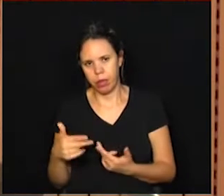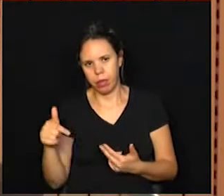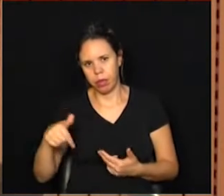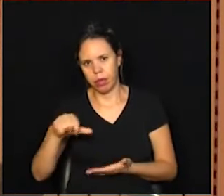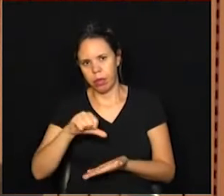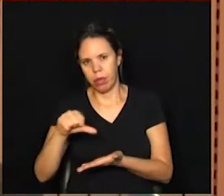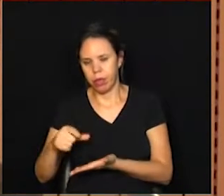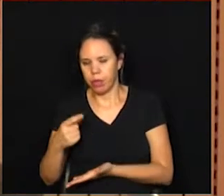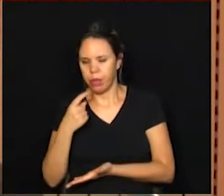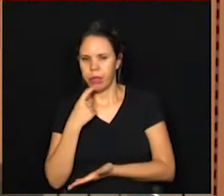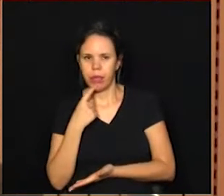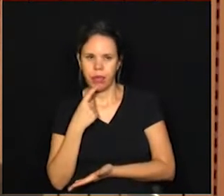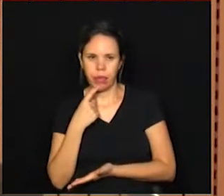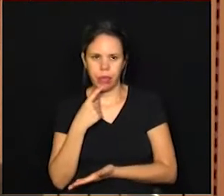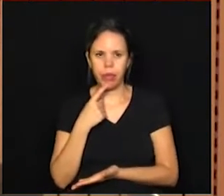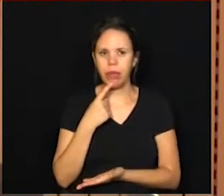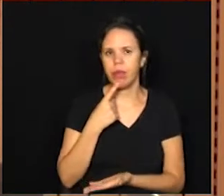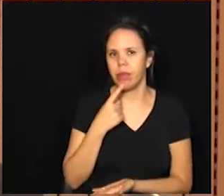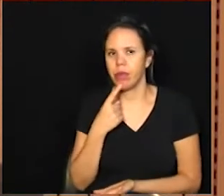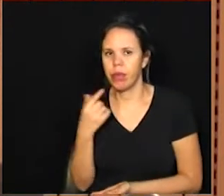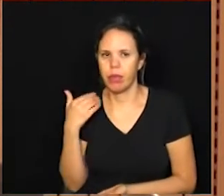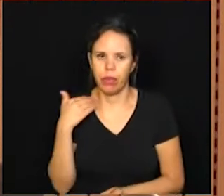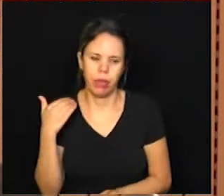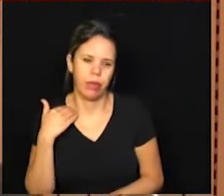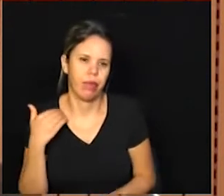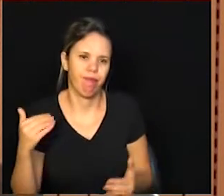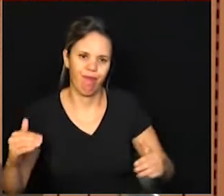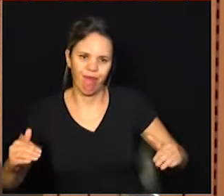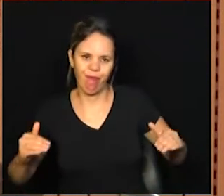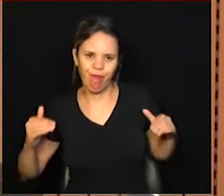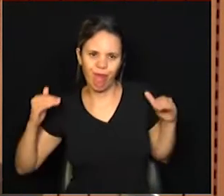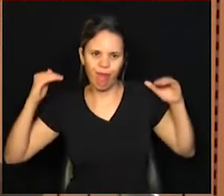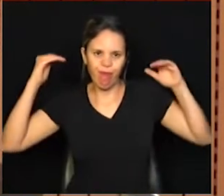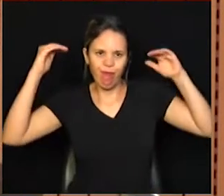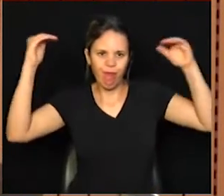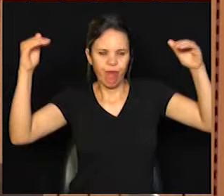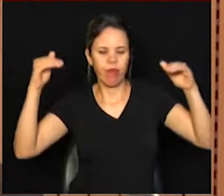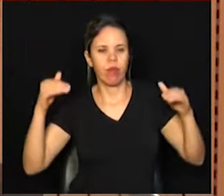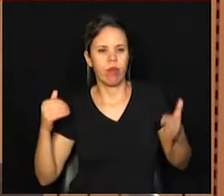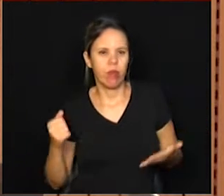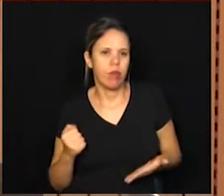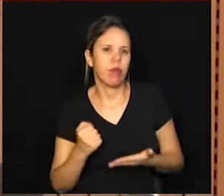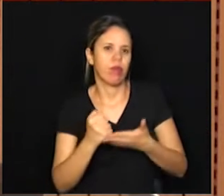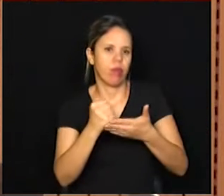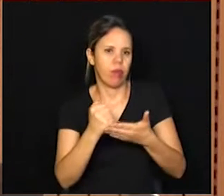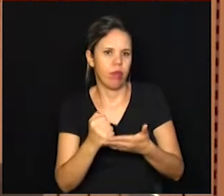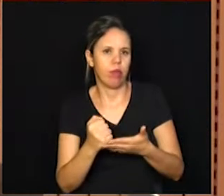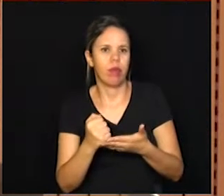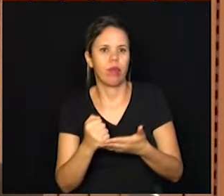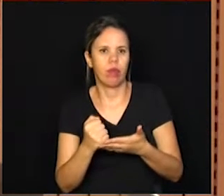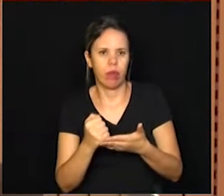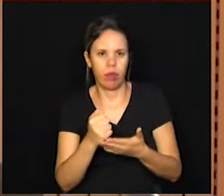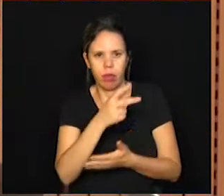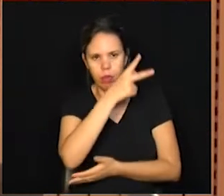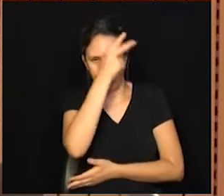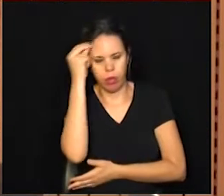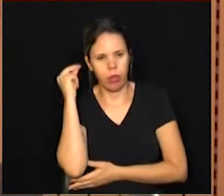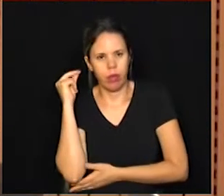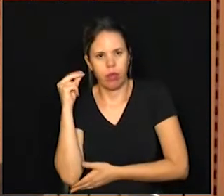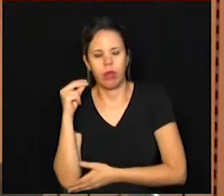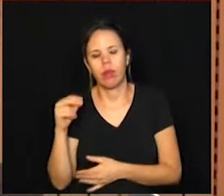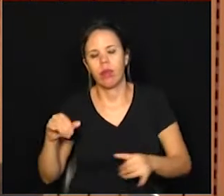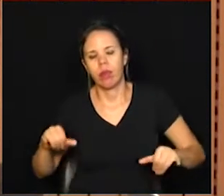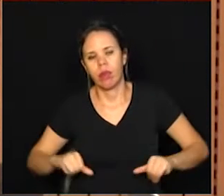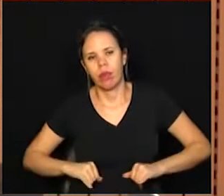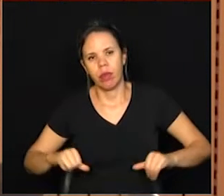região de Campinas. Então, era um banco que trabalhava junto com as administrações de cidades. E